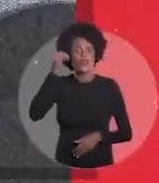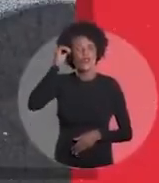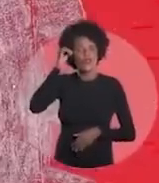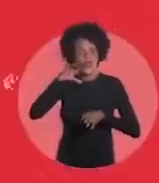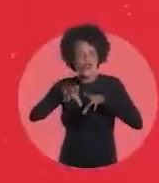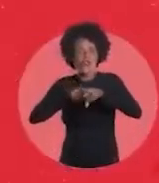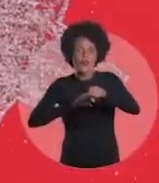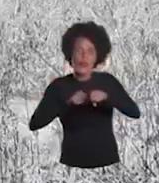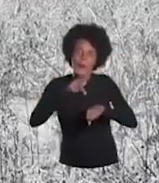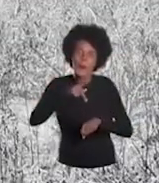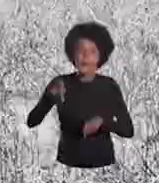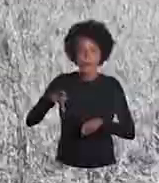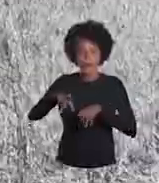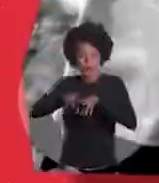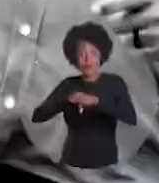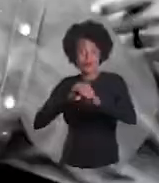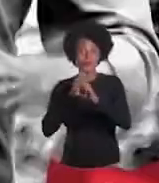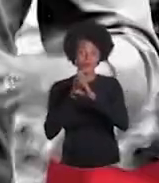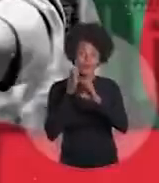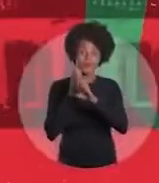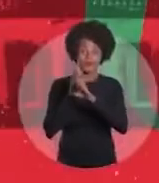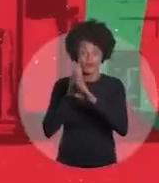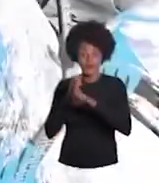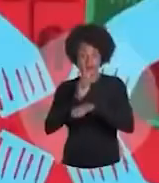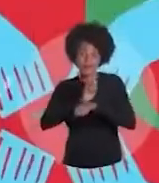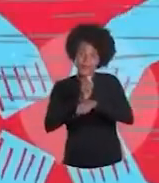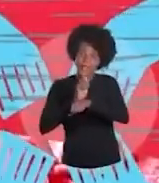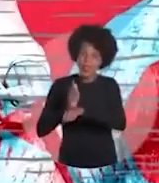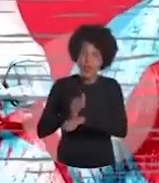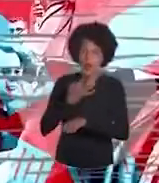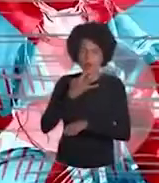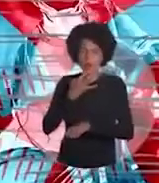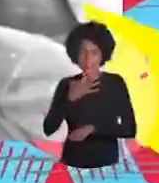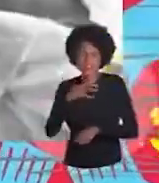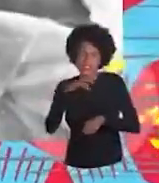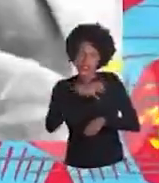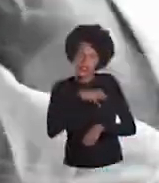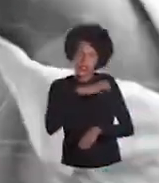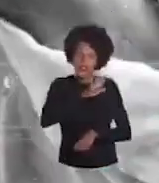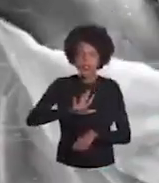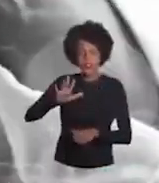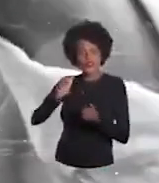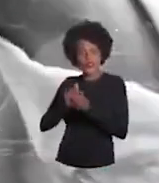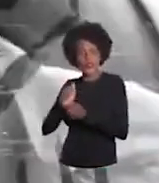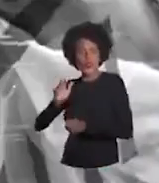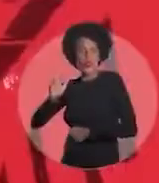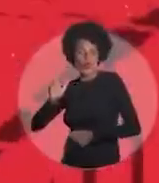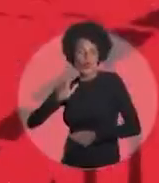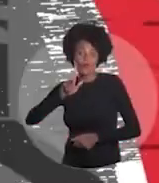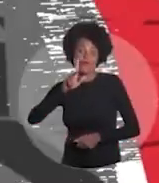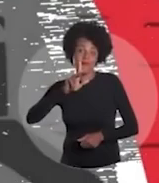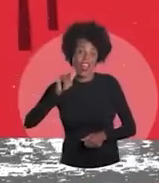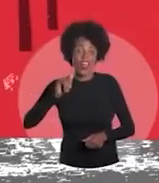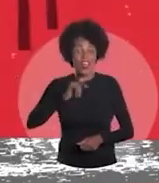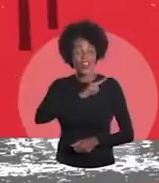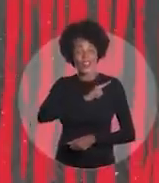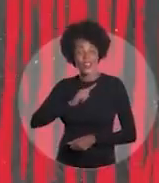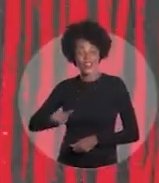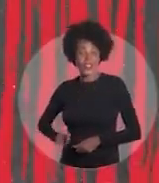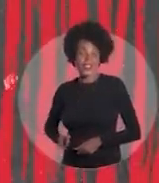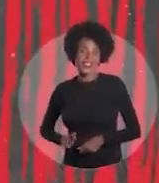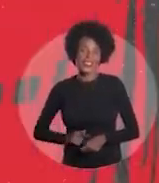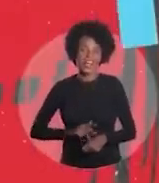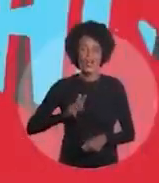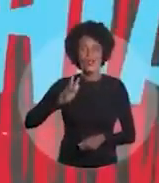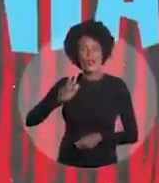em professor, tem diploma de engenheiro, fez carreira de gestor, conheceu o estado inteiro, tá com Lula companheiro e vai ser governador.